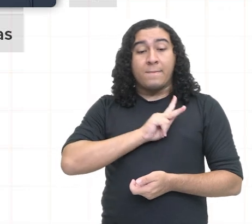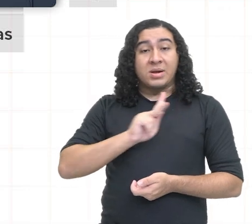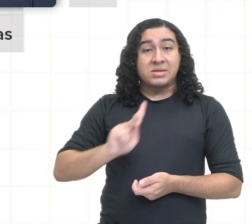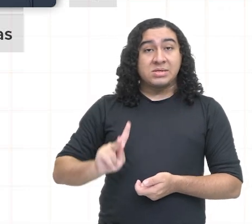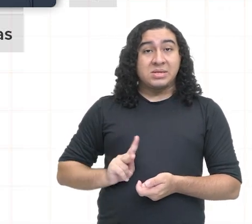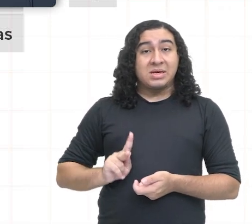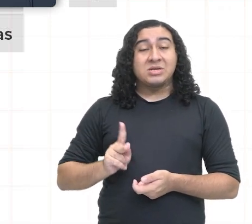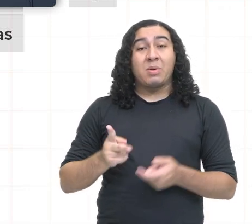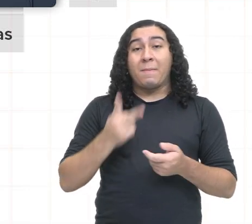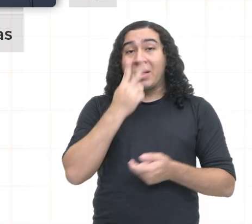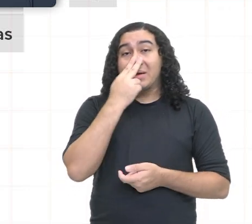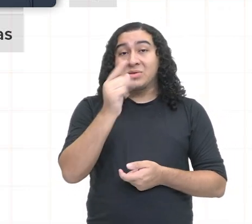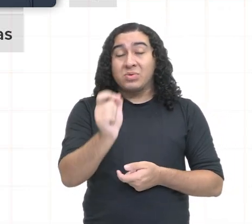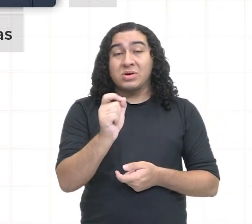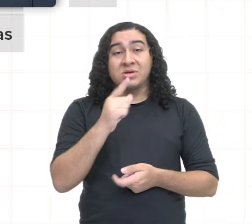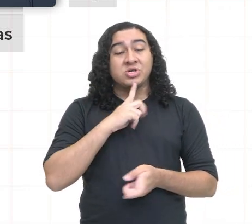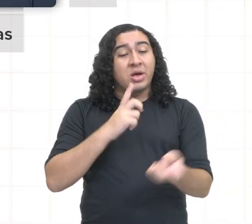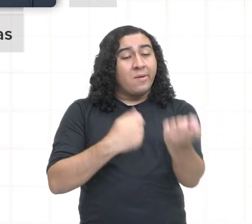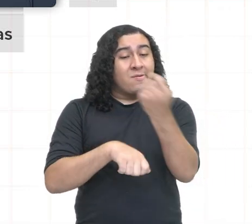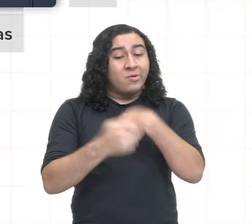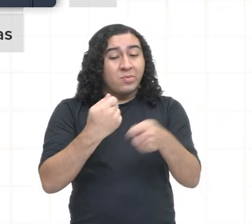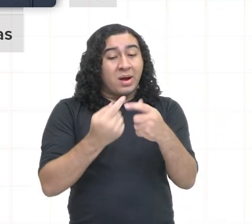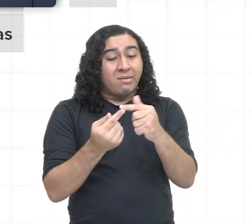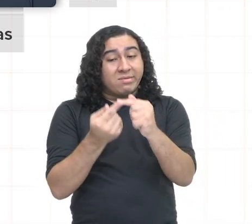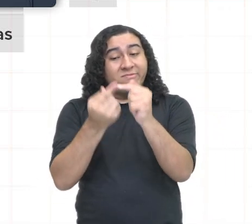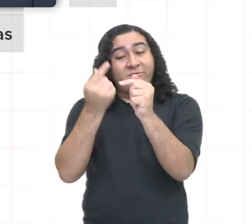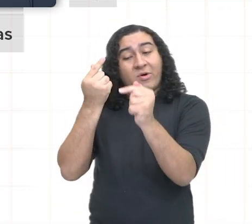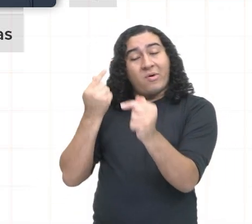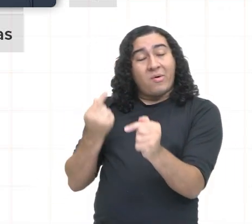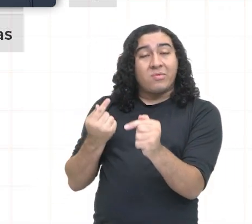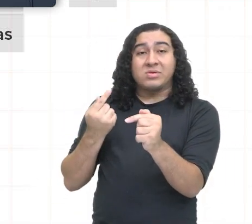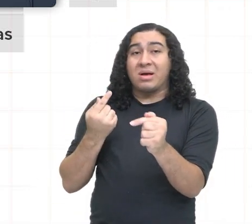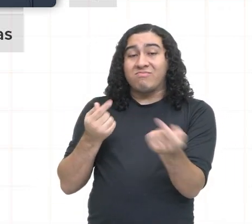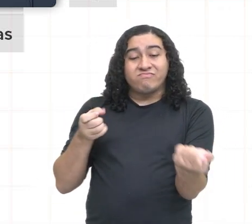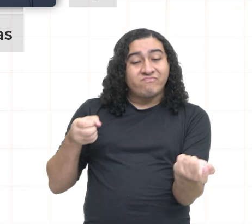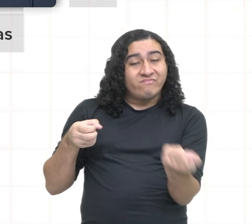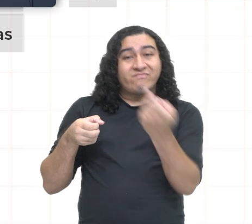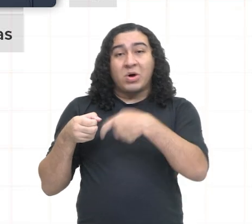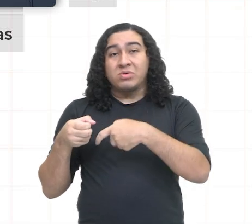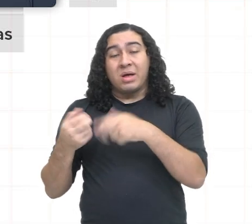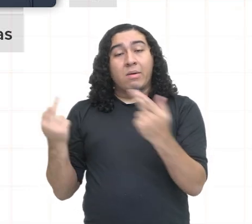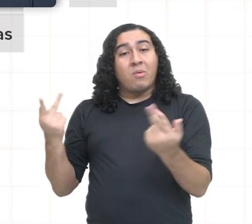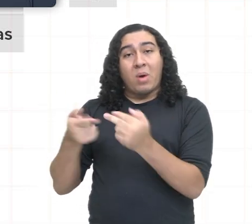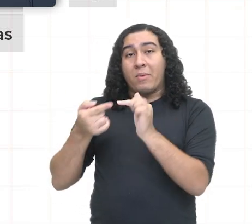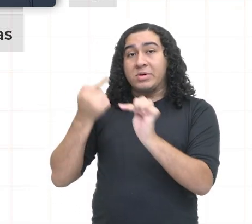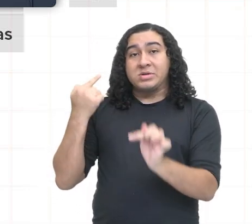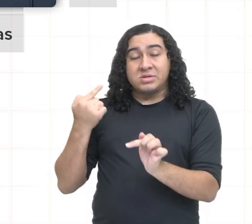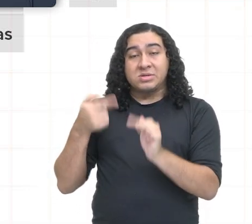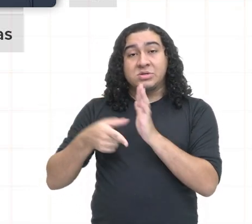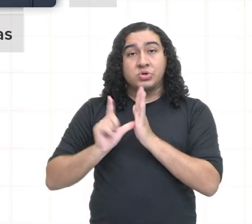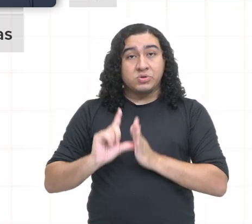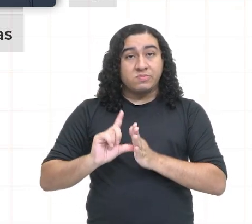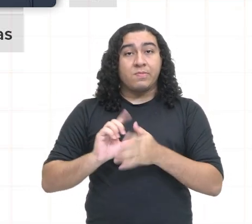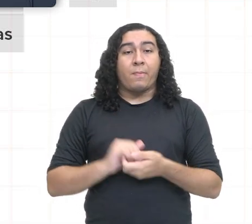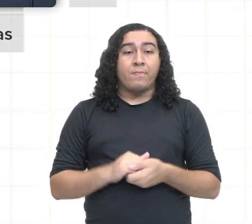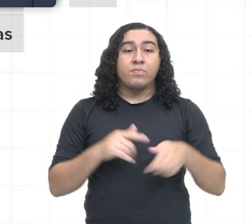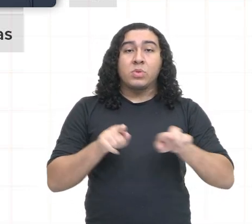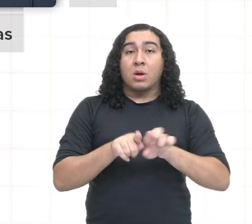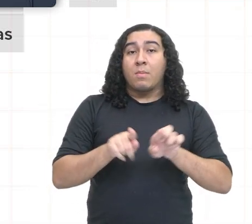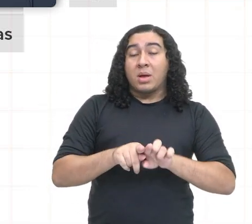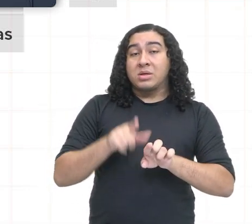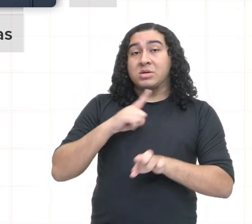Um retrocesso econômico, social do Brasil, além, né, de